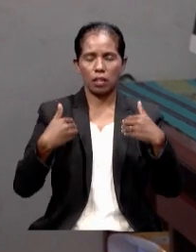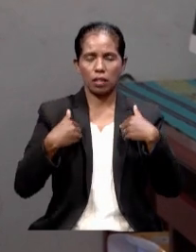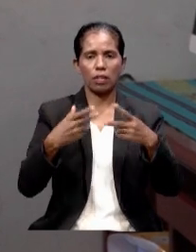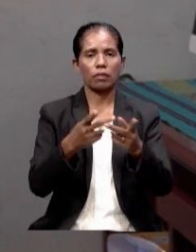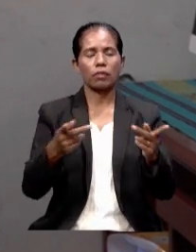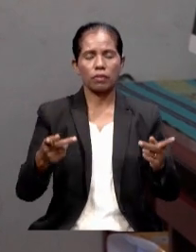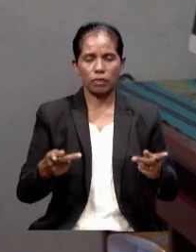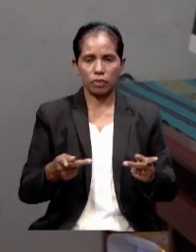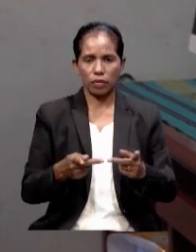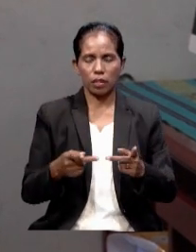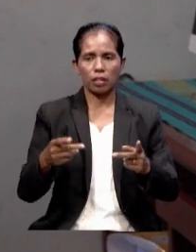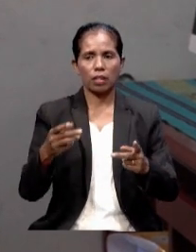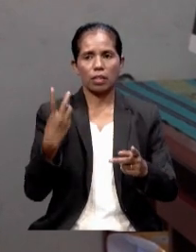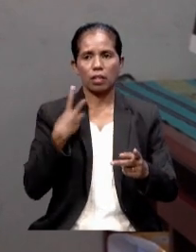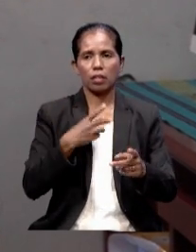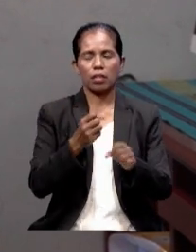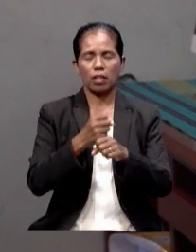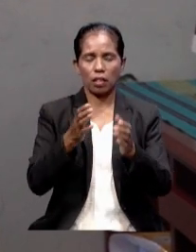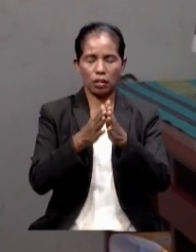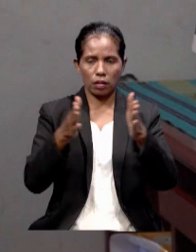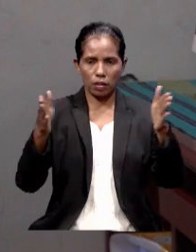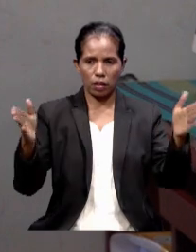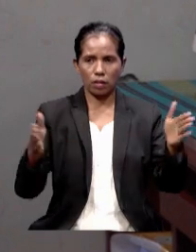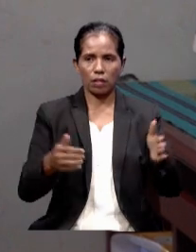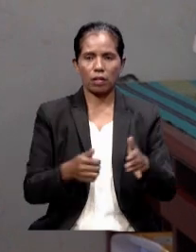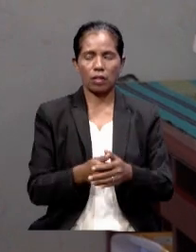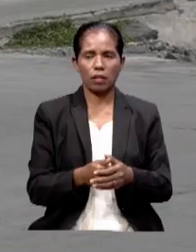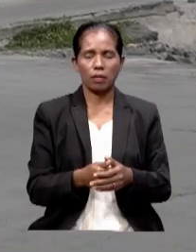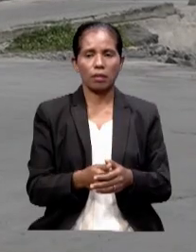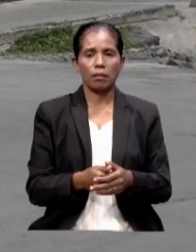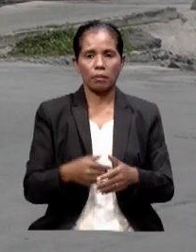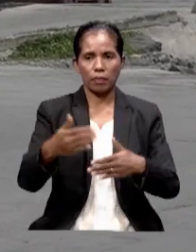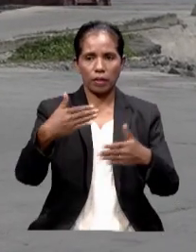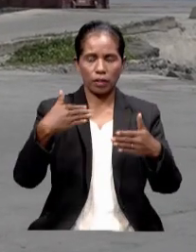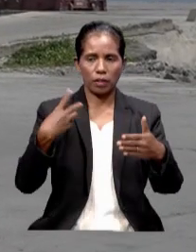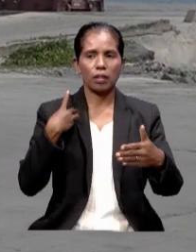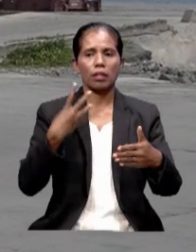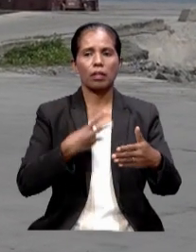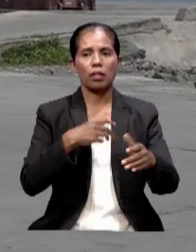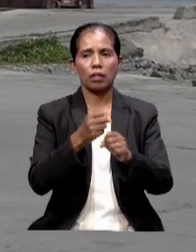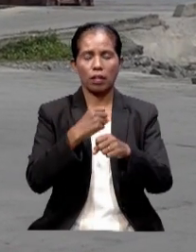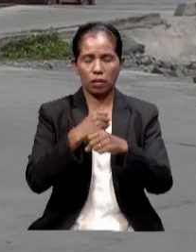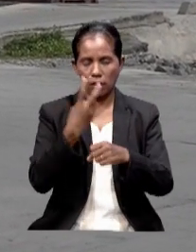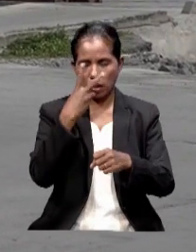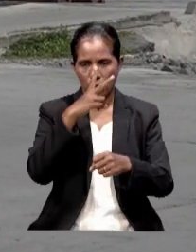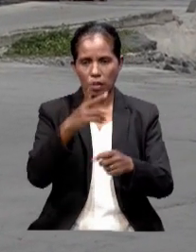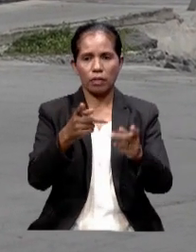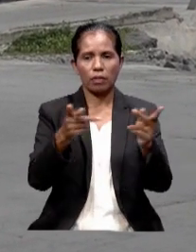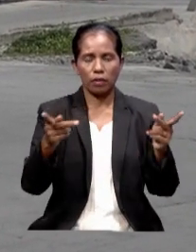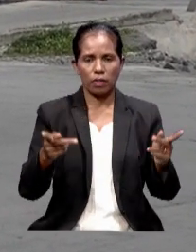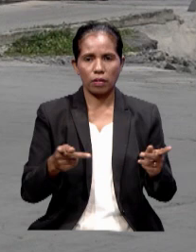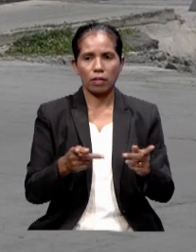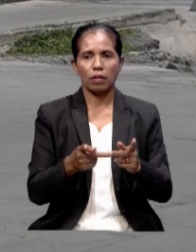turismo, sere. E depois ita se halo luan tam porto ne parte leste ninia, ne ita se halo reclamação,